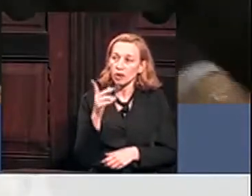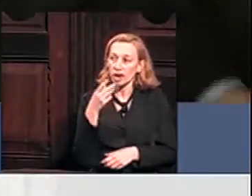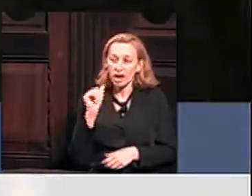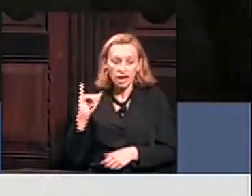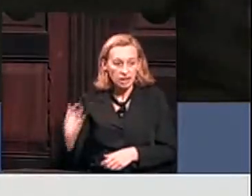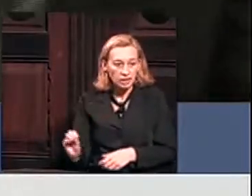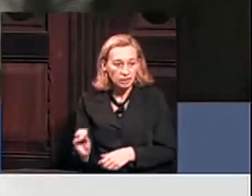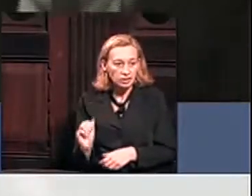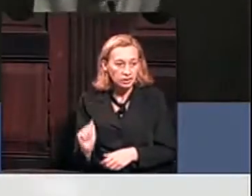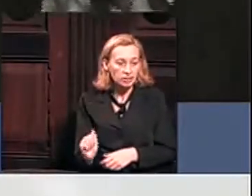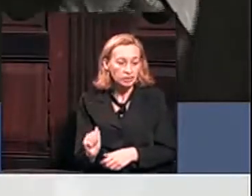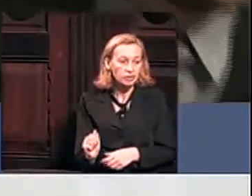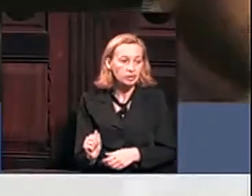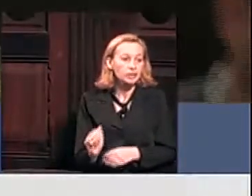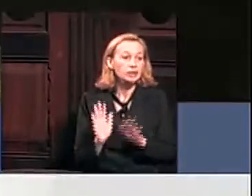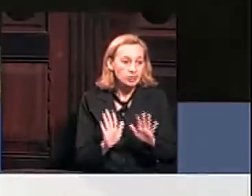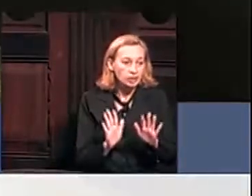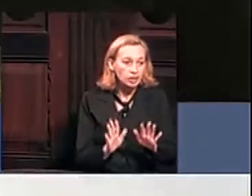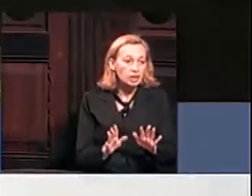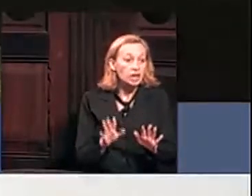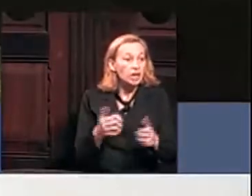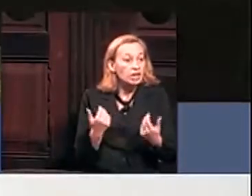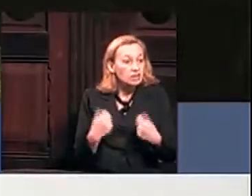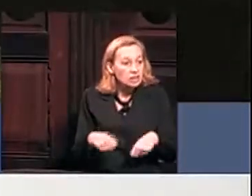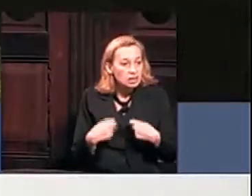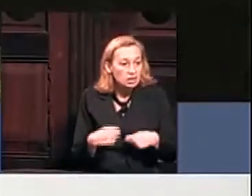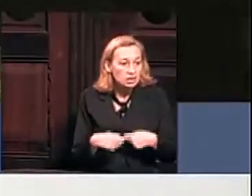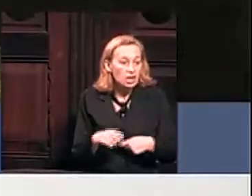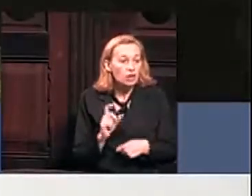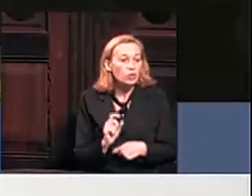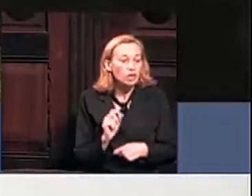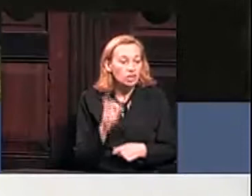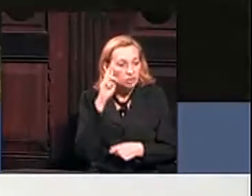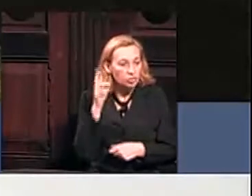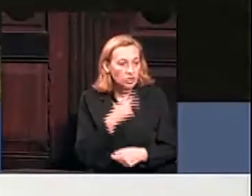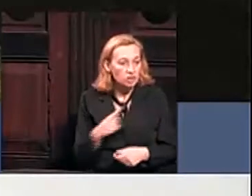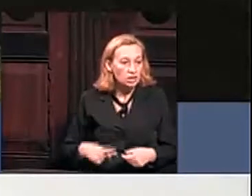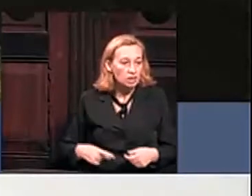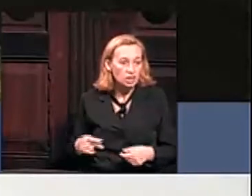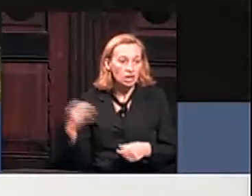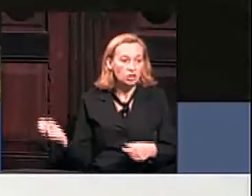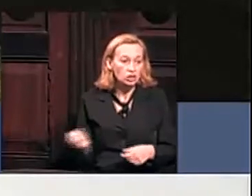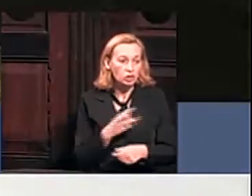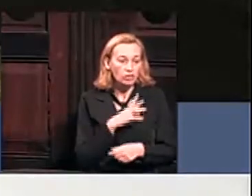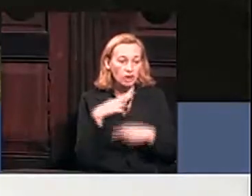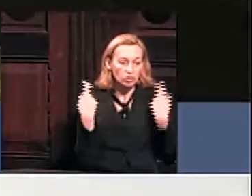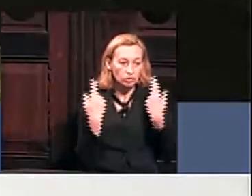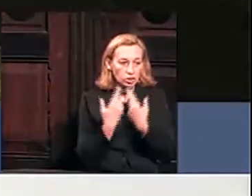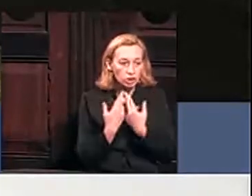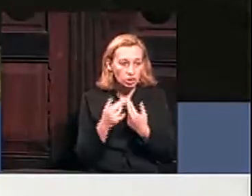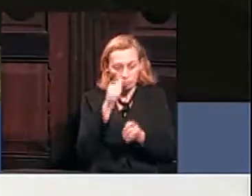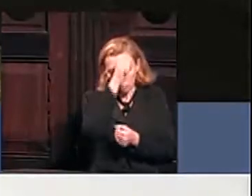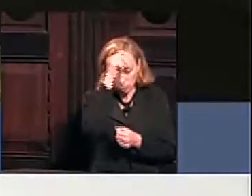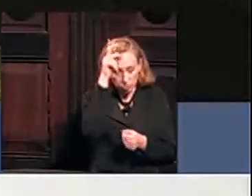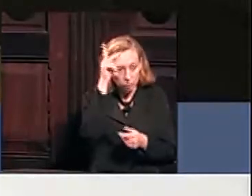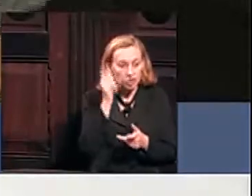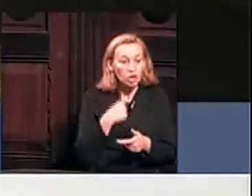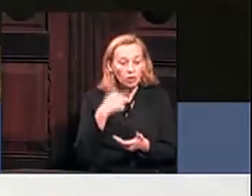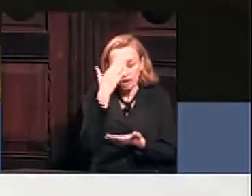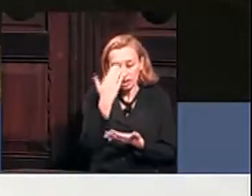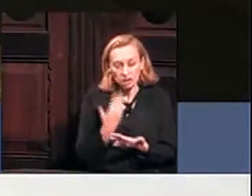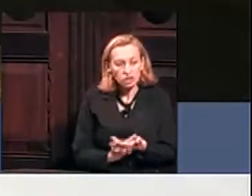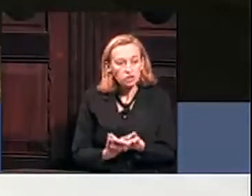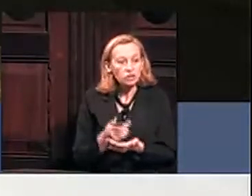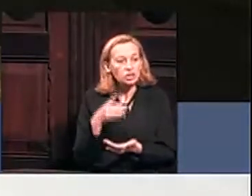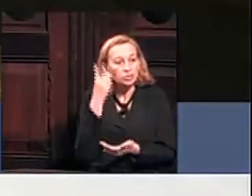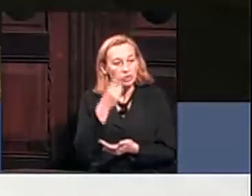também, é necessário, acima de tudo, senhor presidente, que nessa nova audiência pública, que eu acredito, deputado